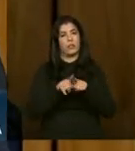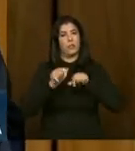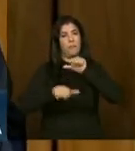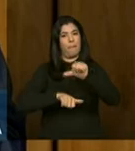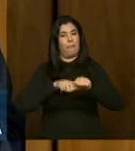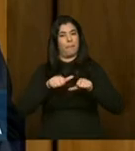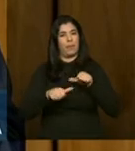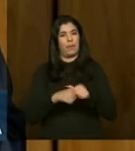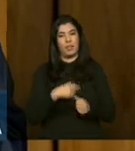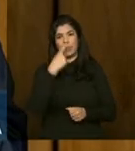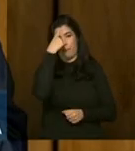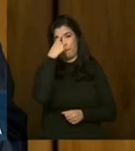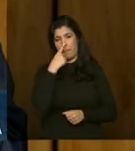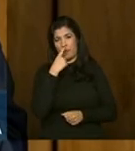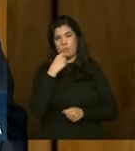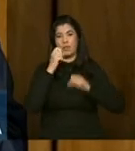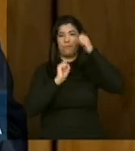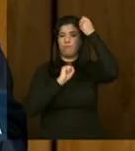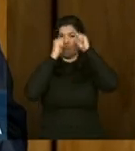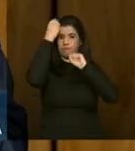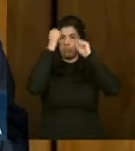perfil da indústria brasileira.